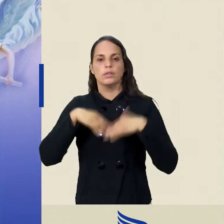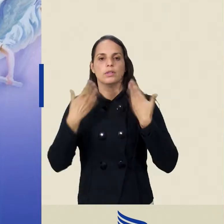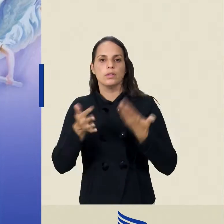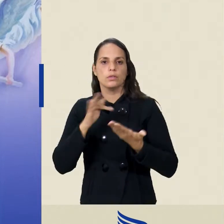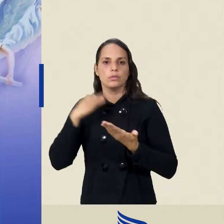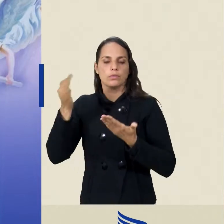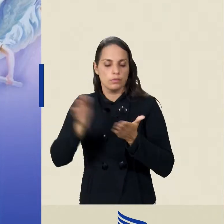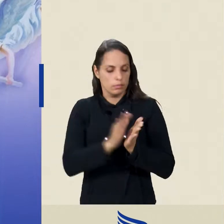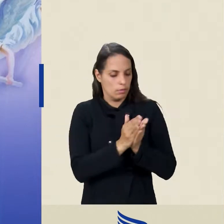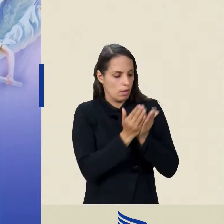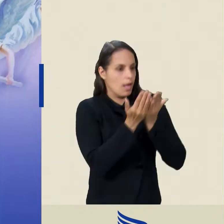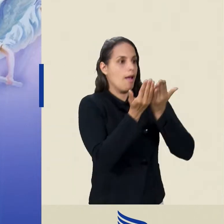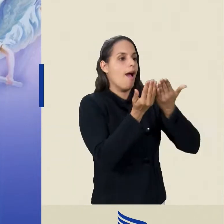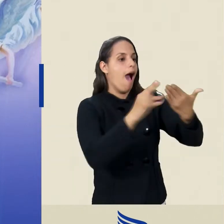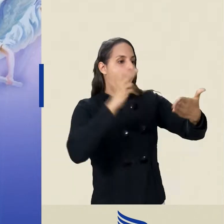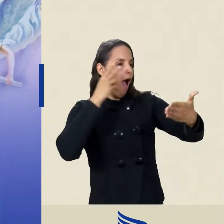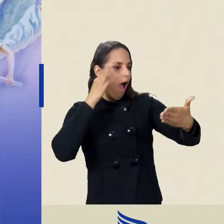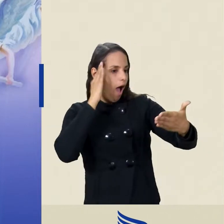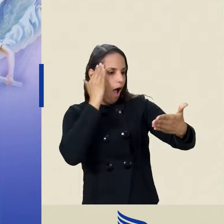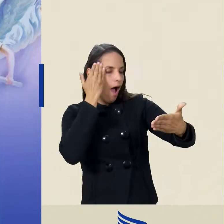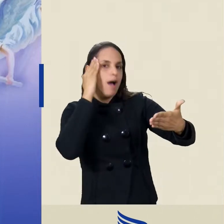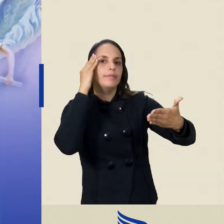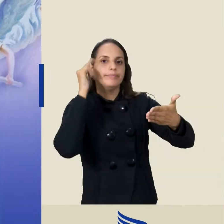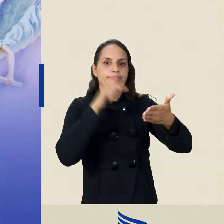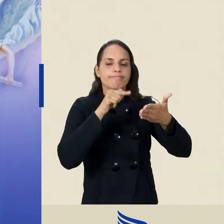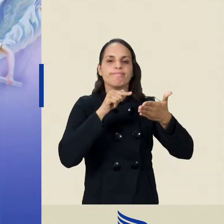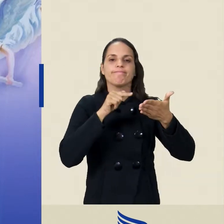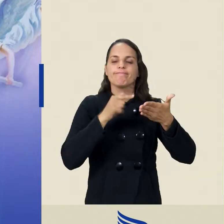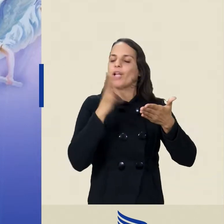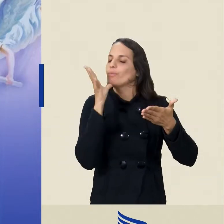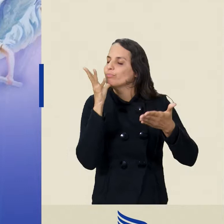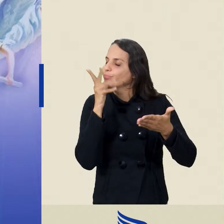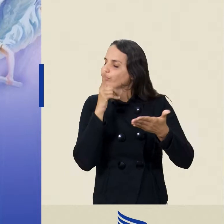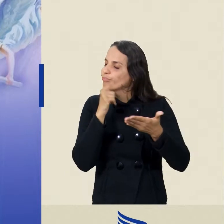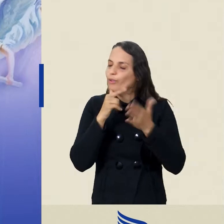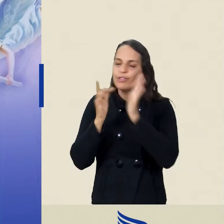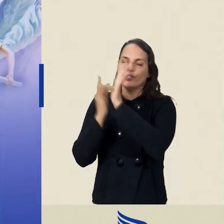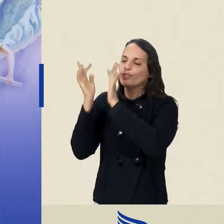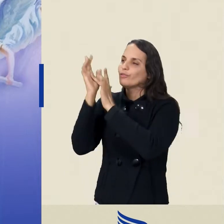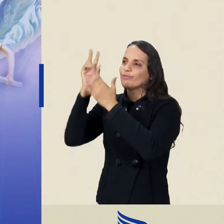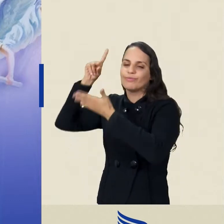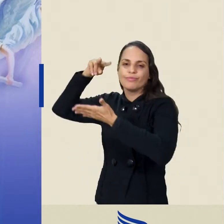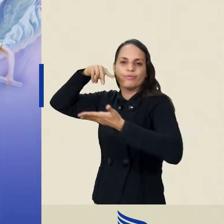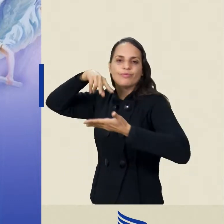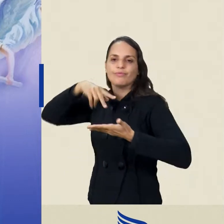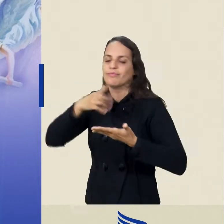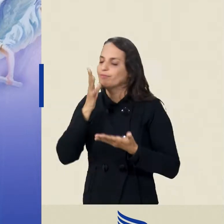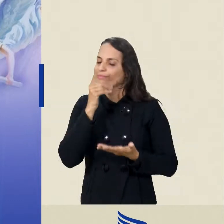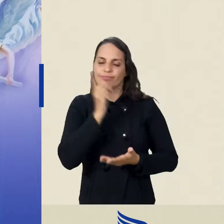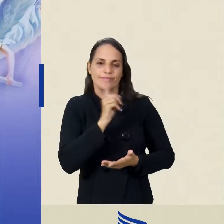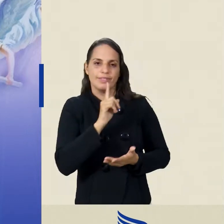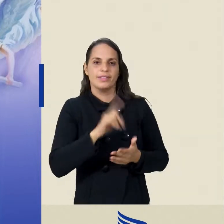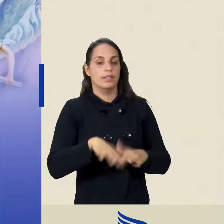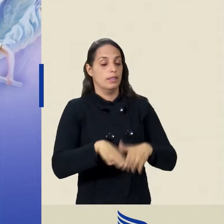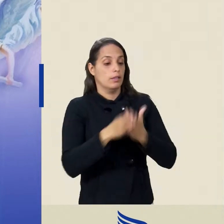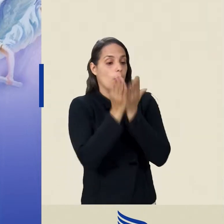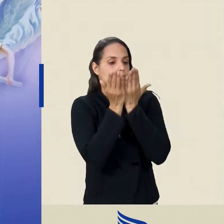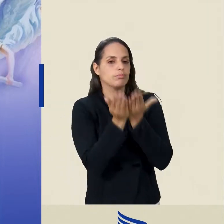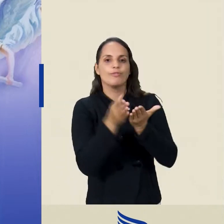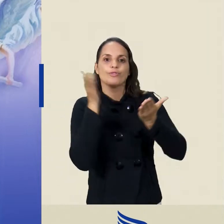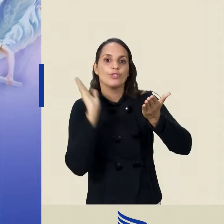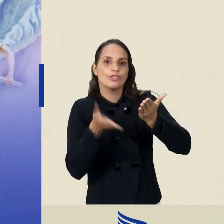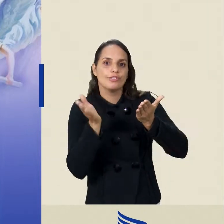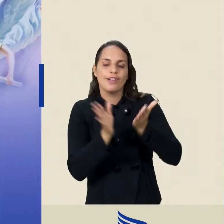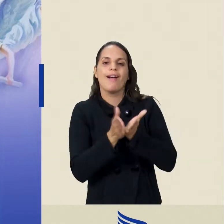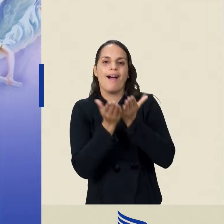fez-se a proclamação: já não haverá demora. O livro de Daniel está agora aberto, e a